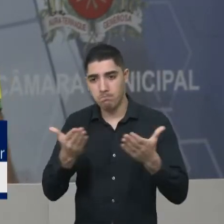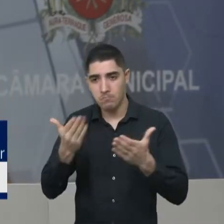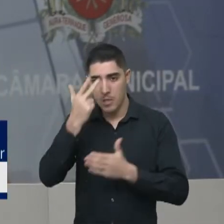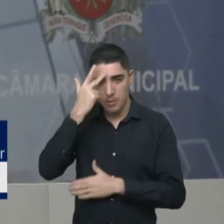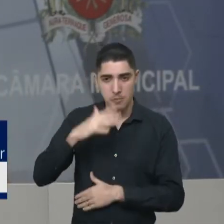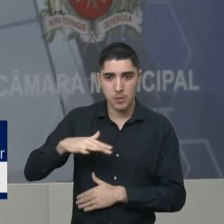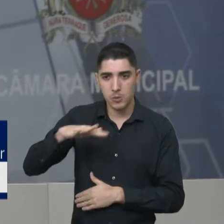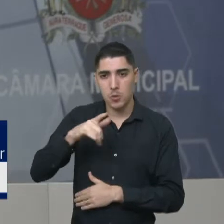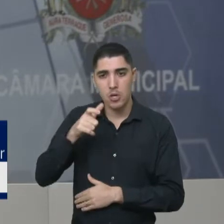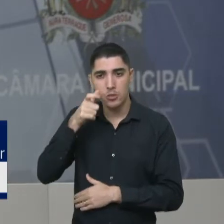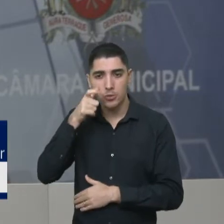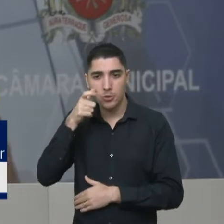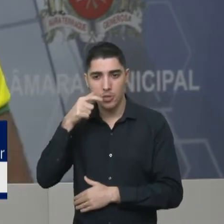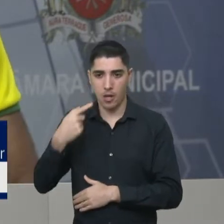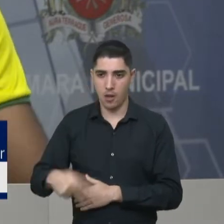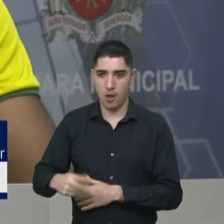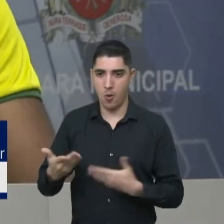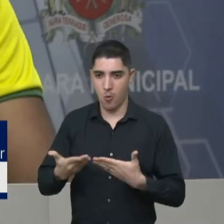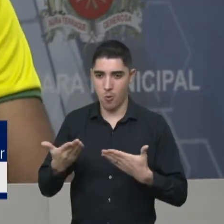nessa tarde.